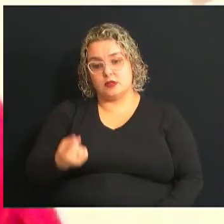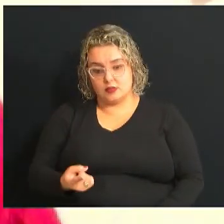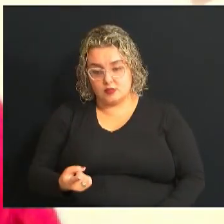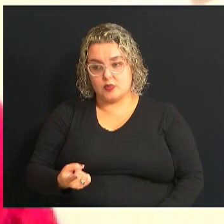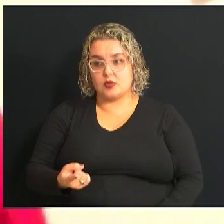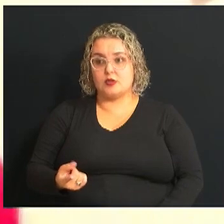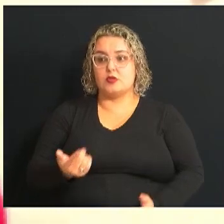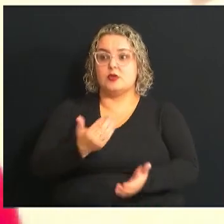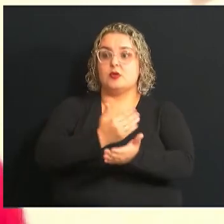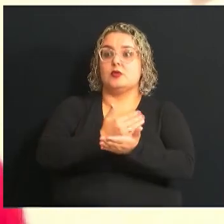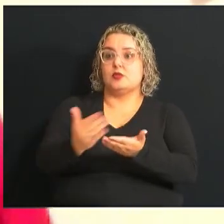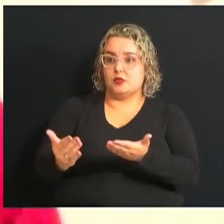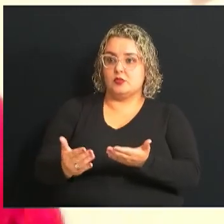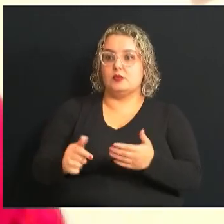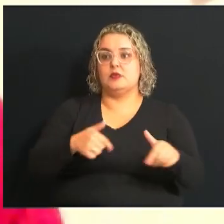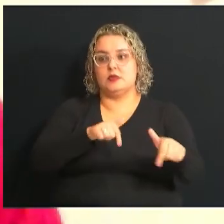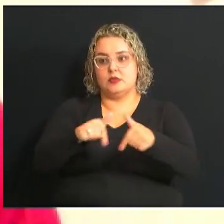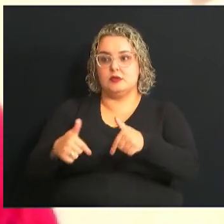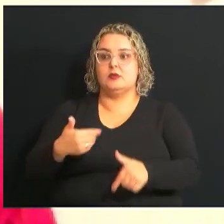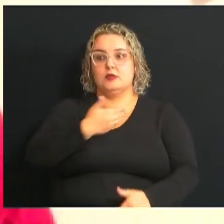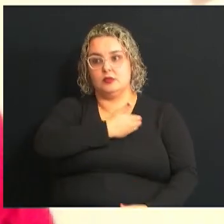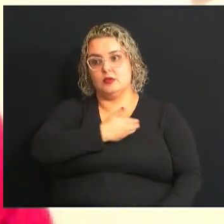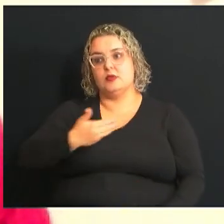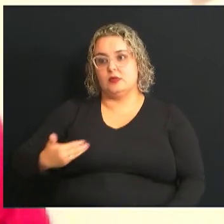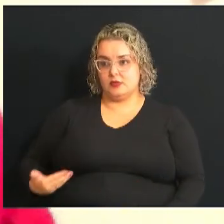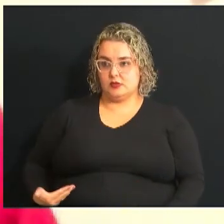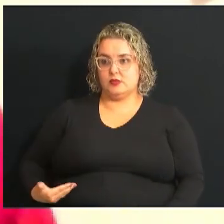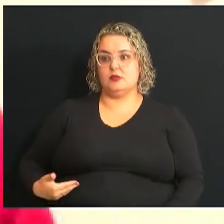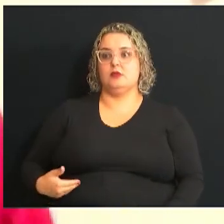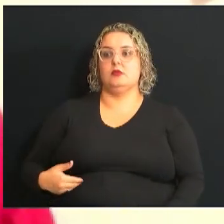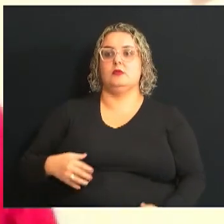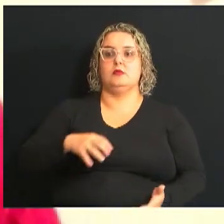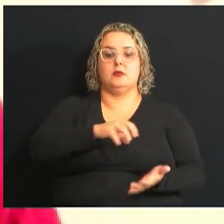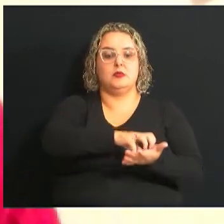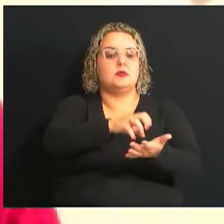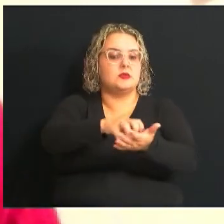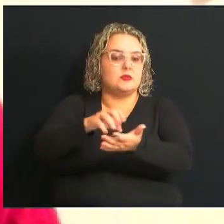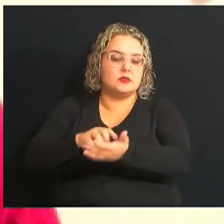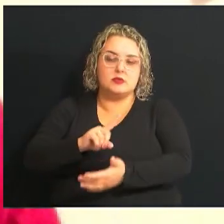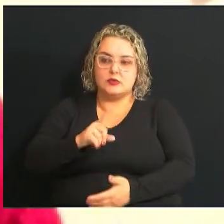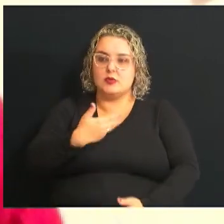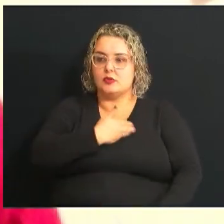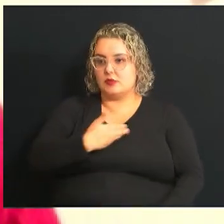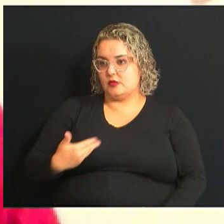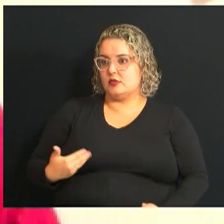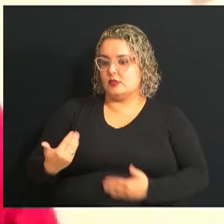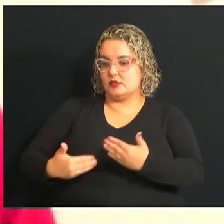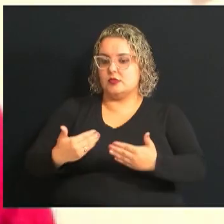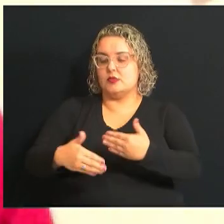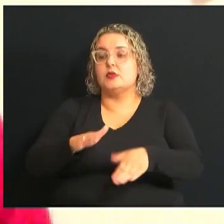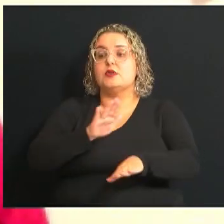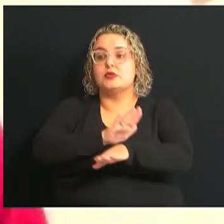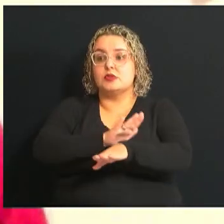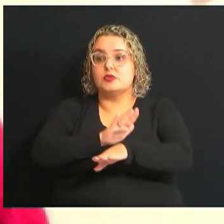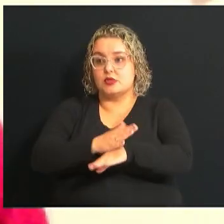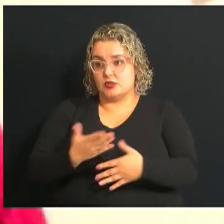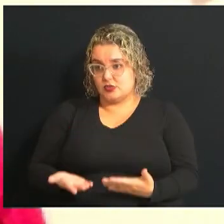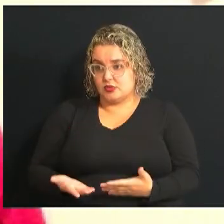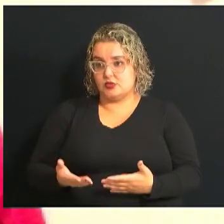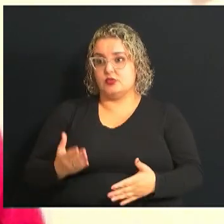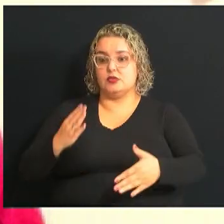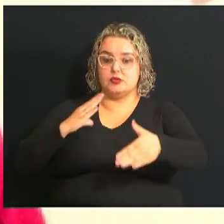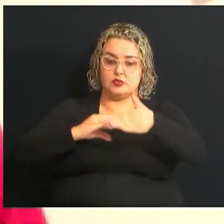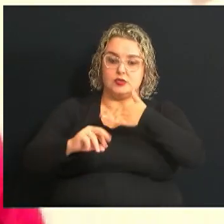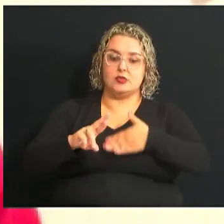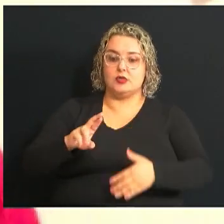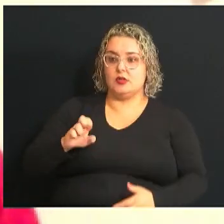passei para trabalhar para o governo, né? Para essas organizações não governamentais, nesse processo de ajuda de imigrantes e refugiados,